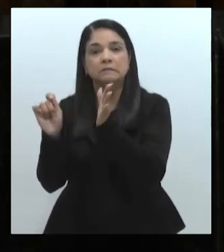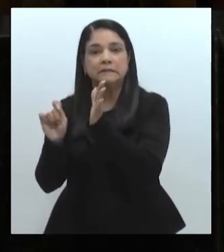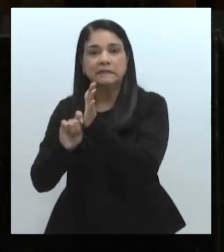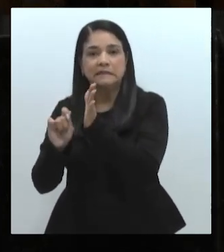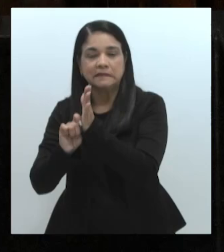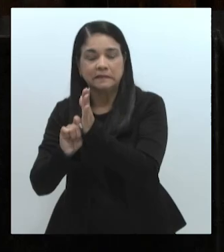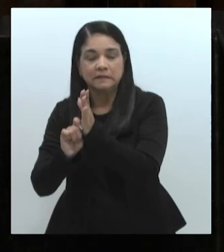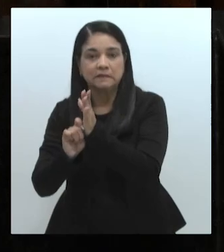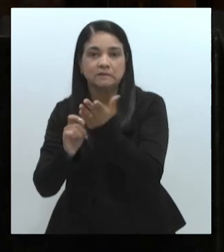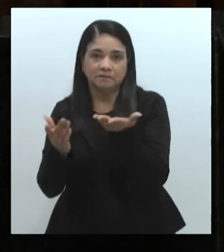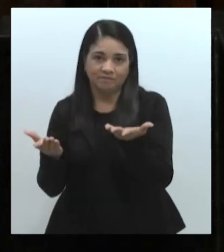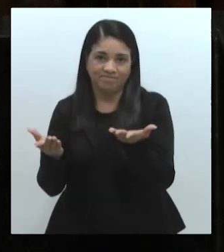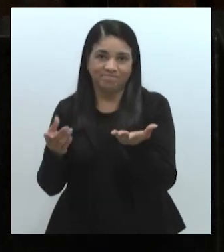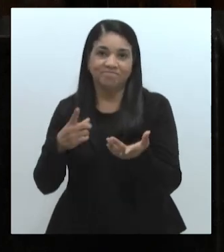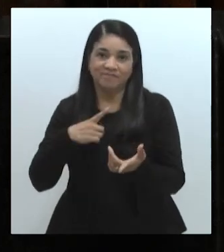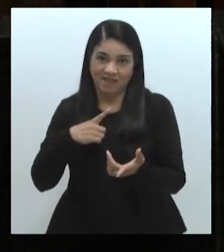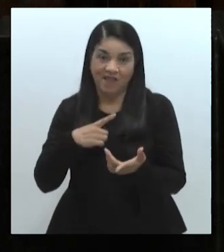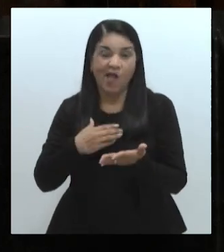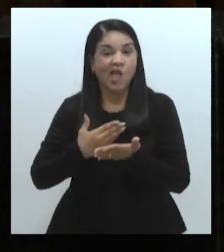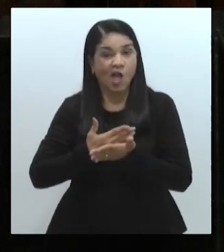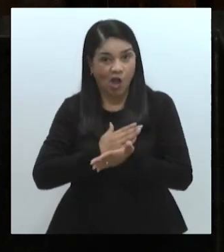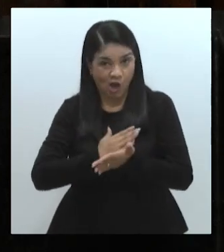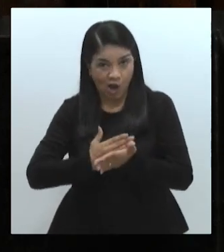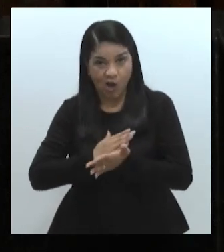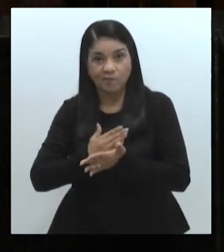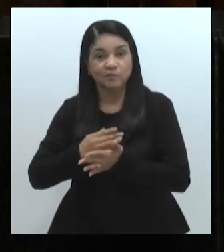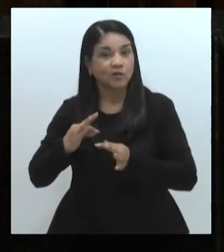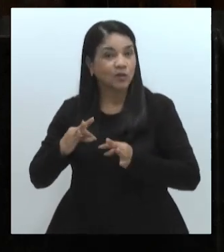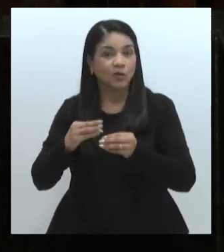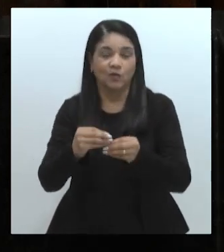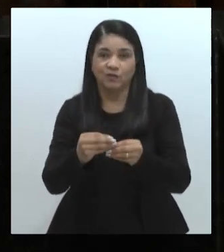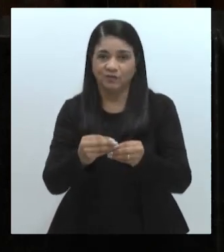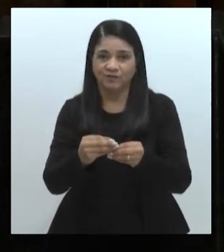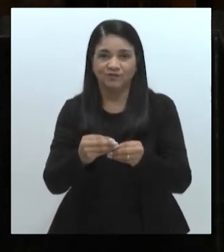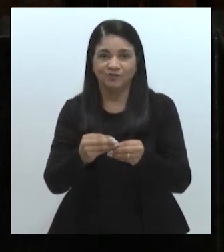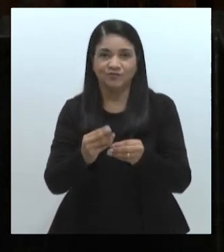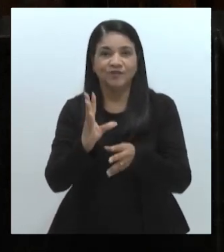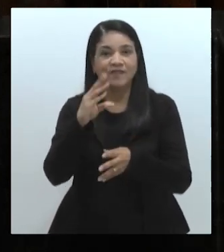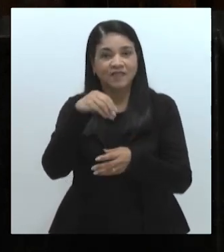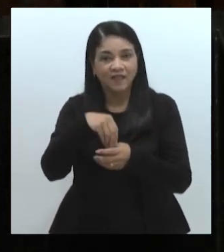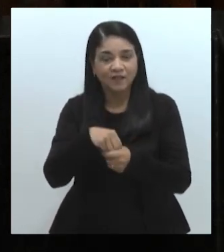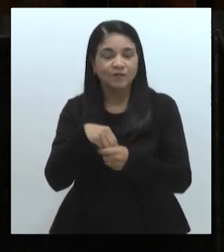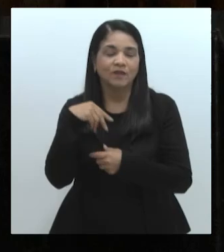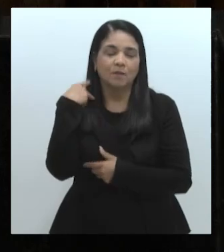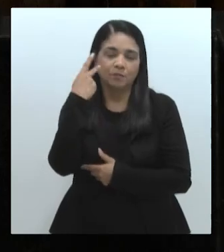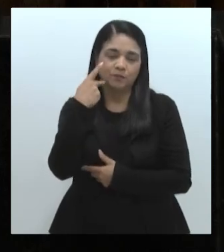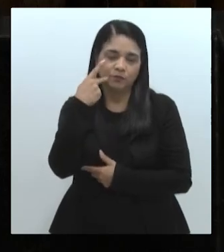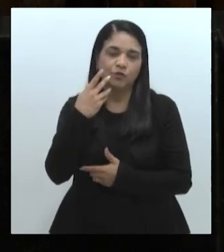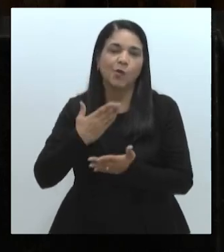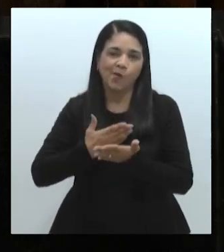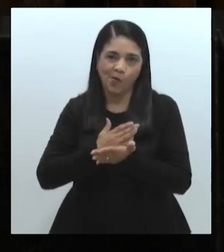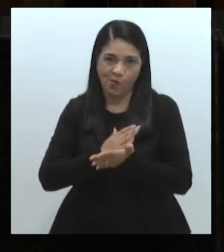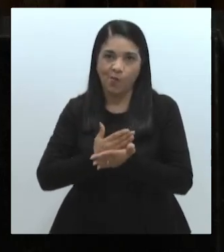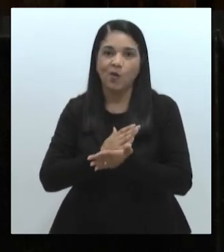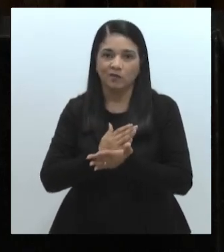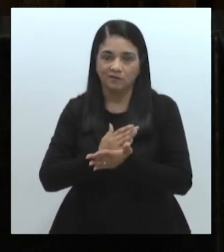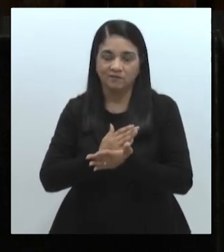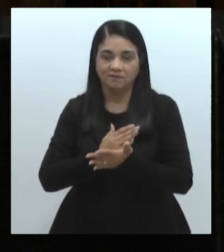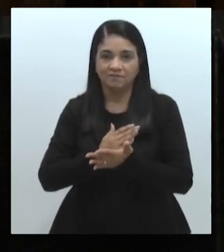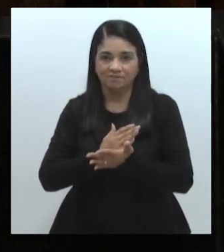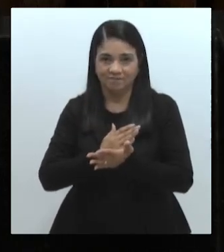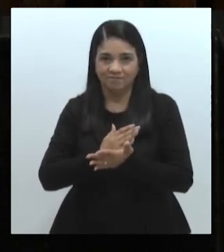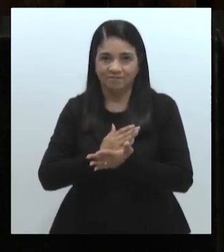muito grande para todos aqueles que estão na política, quer sejam